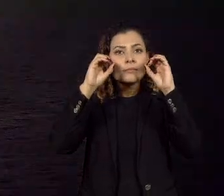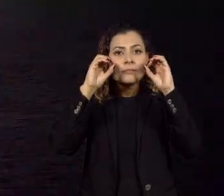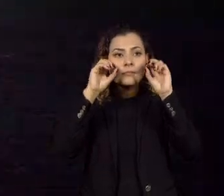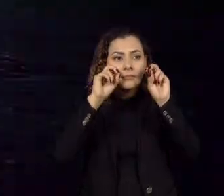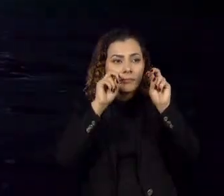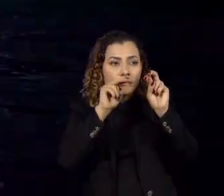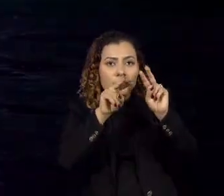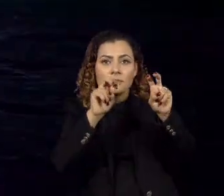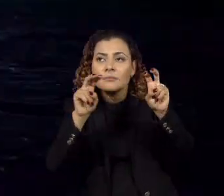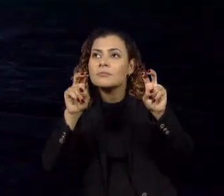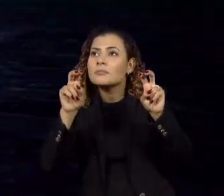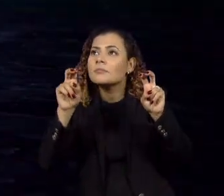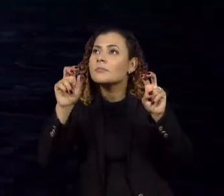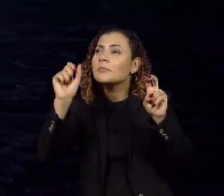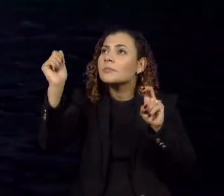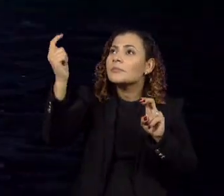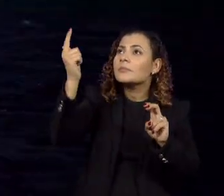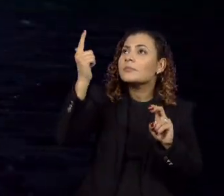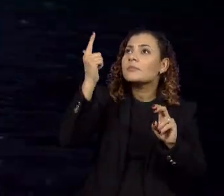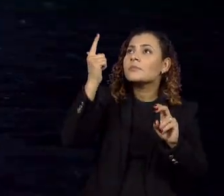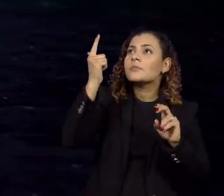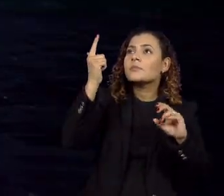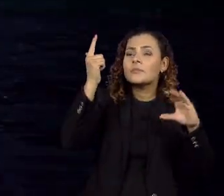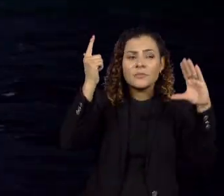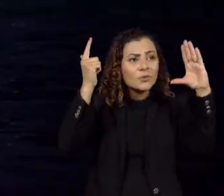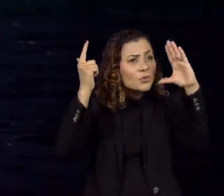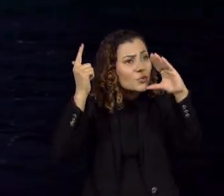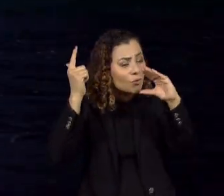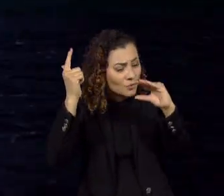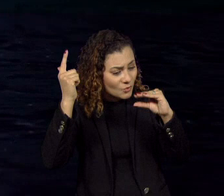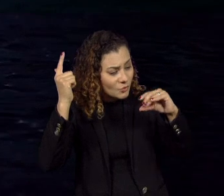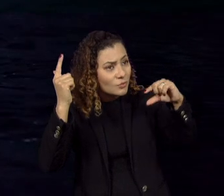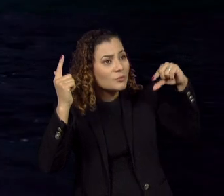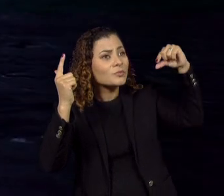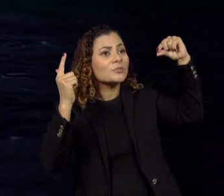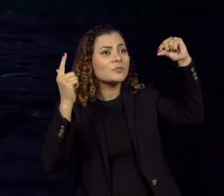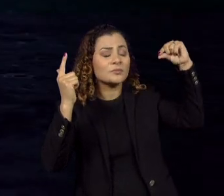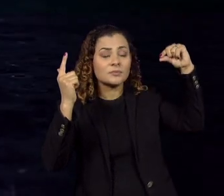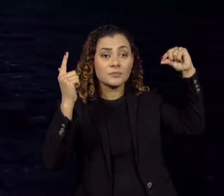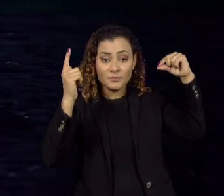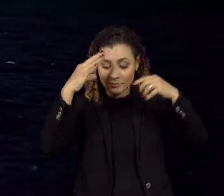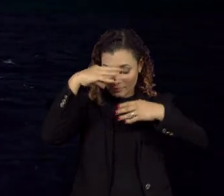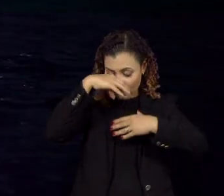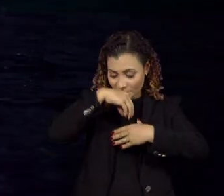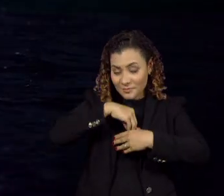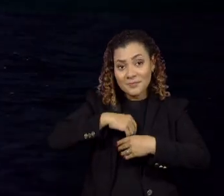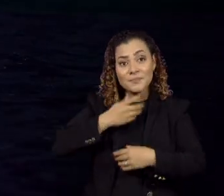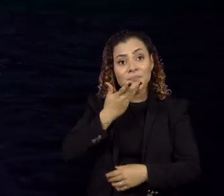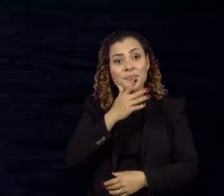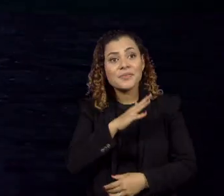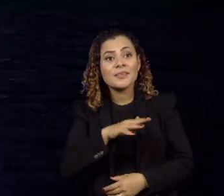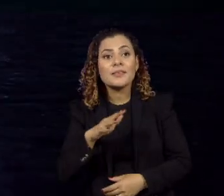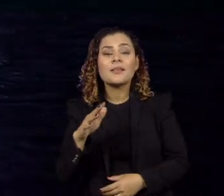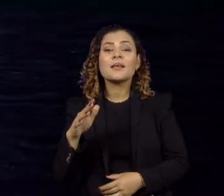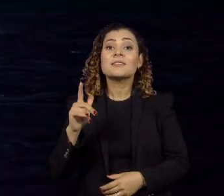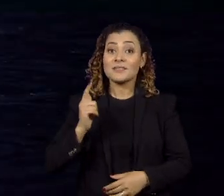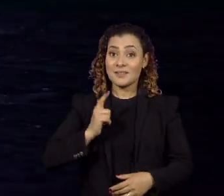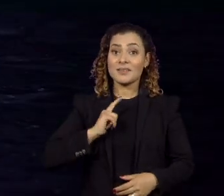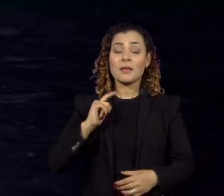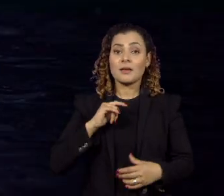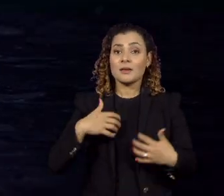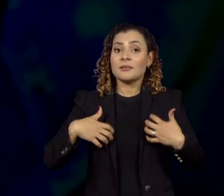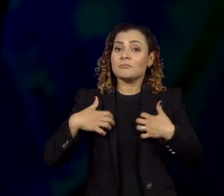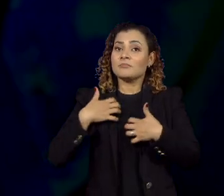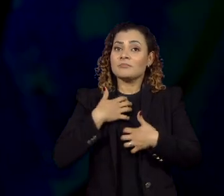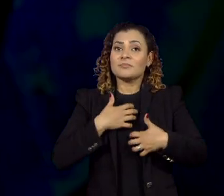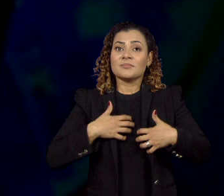noite. Dentro de cada homem existe uma criança recolhida numa sombra de crepúsculo que temem